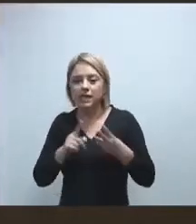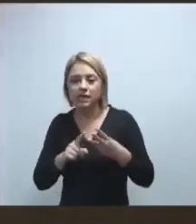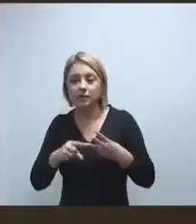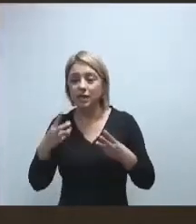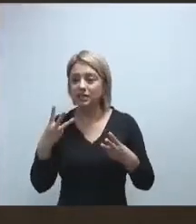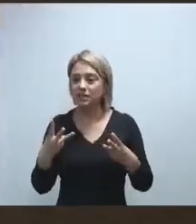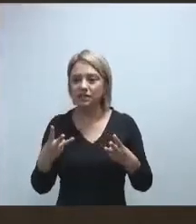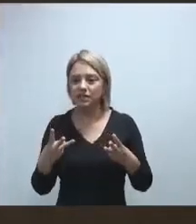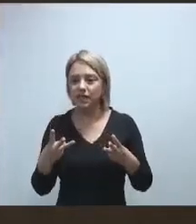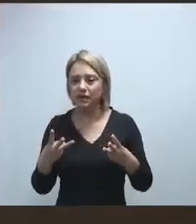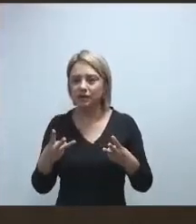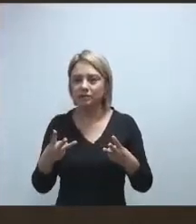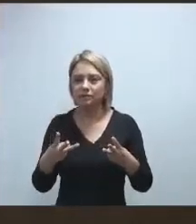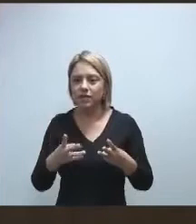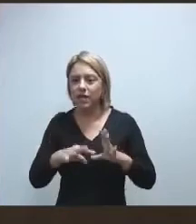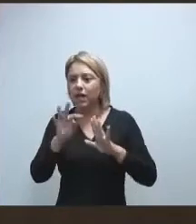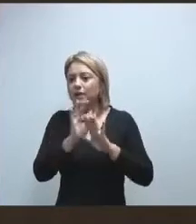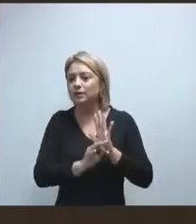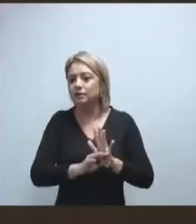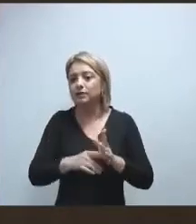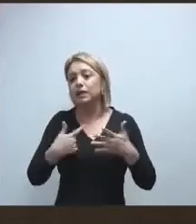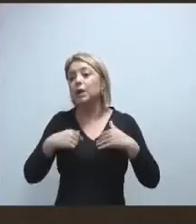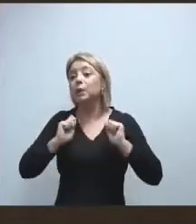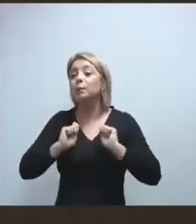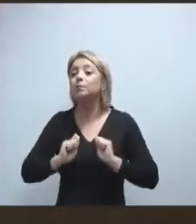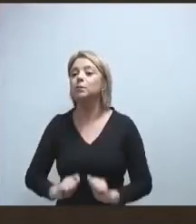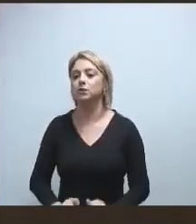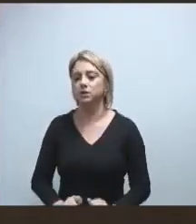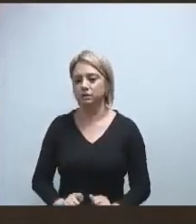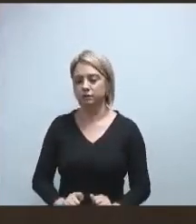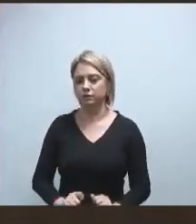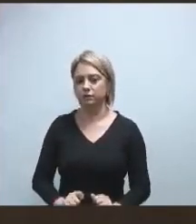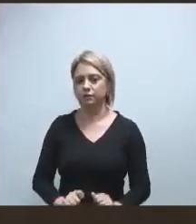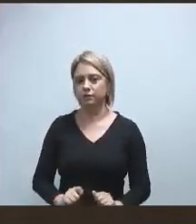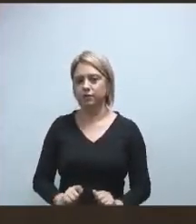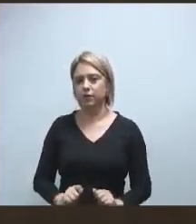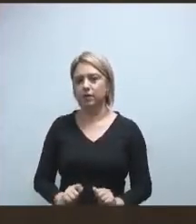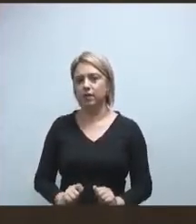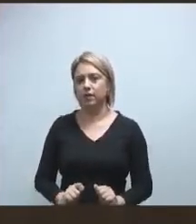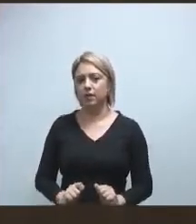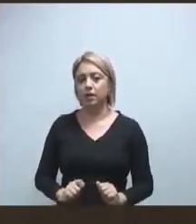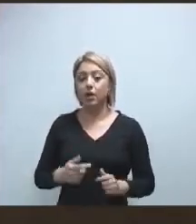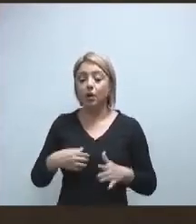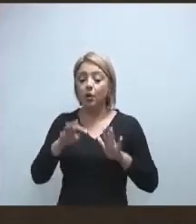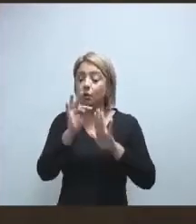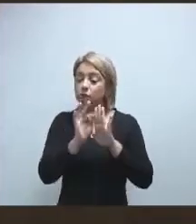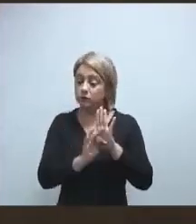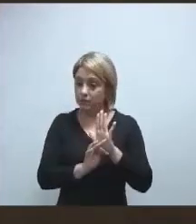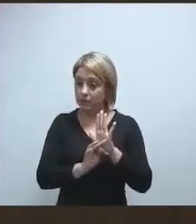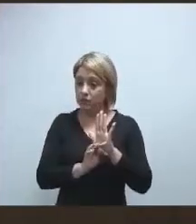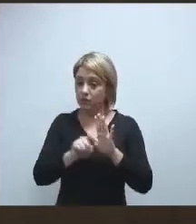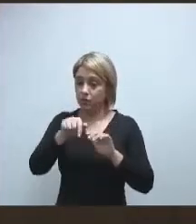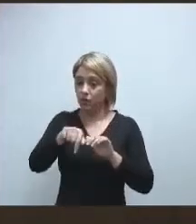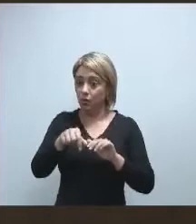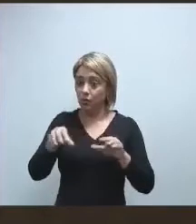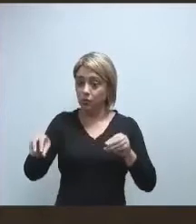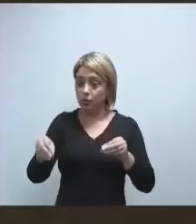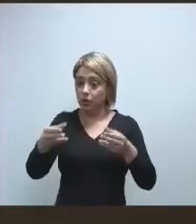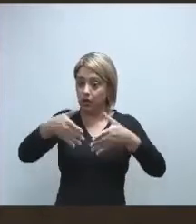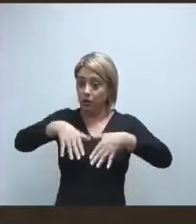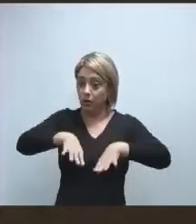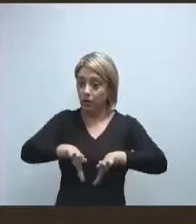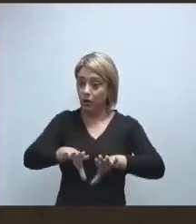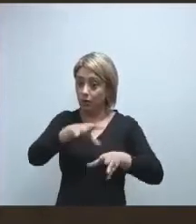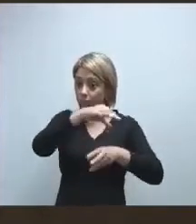uma terceira alternativa que era o texto possível pois bem o texto que está incorporada à